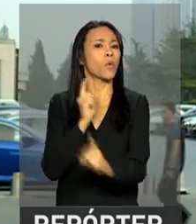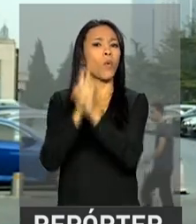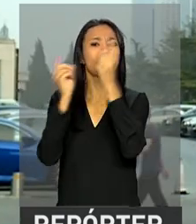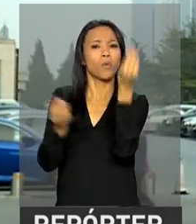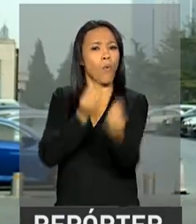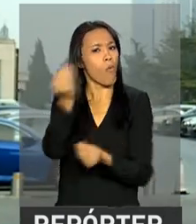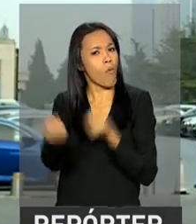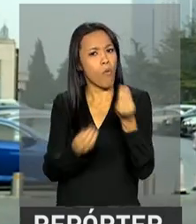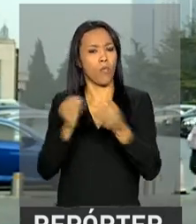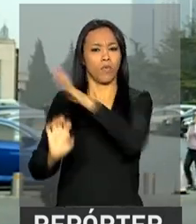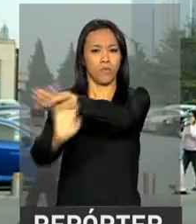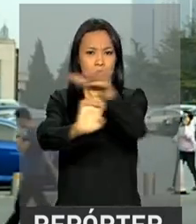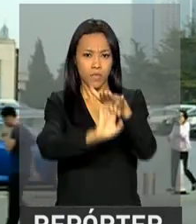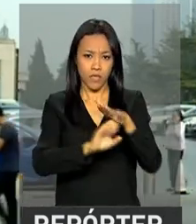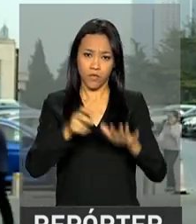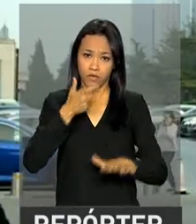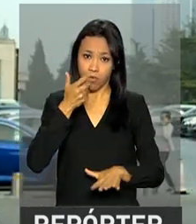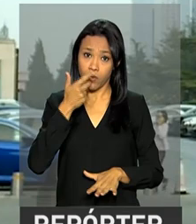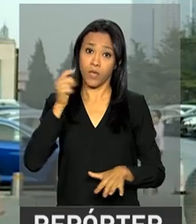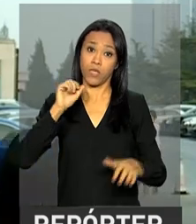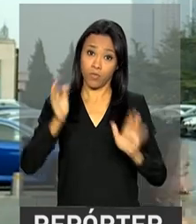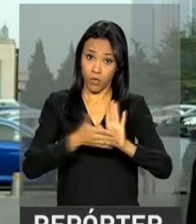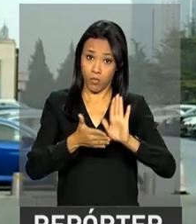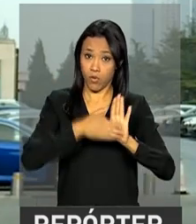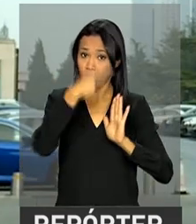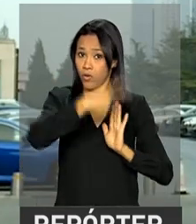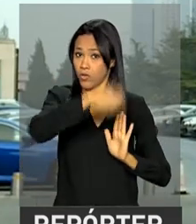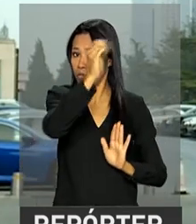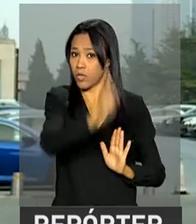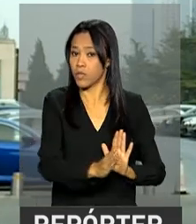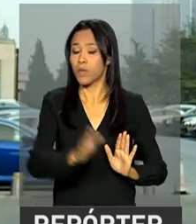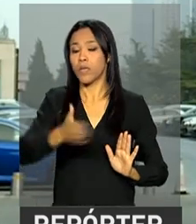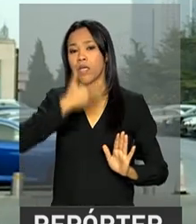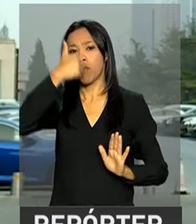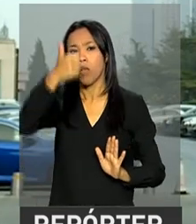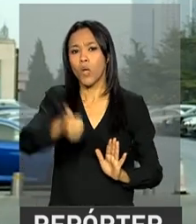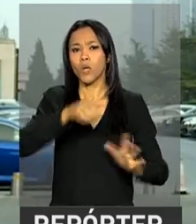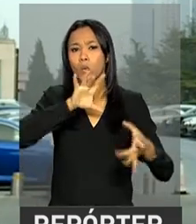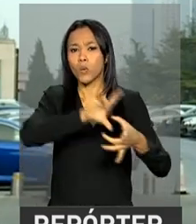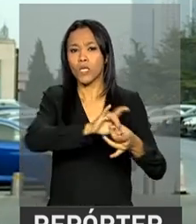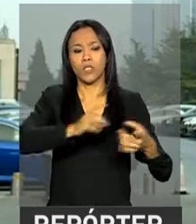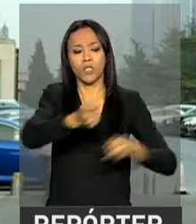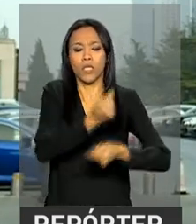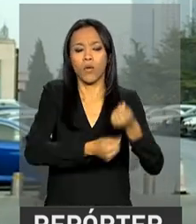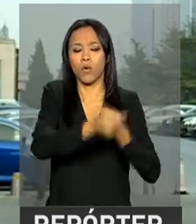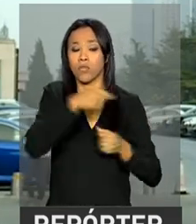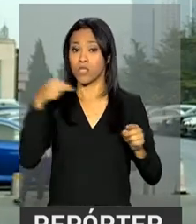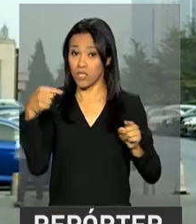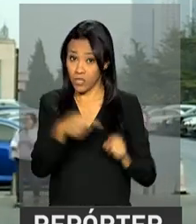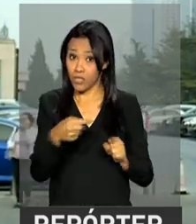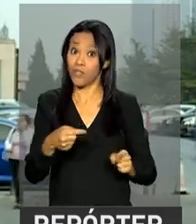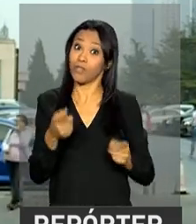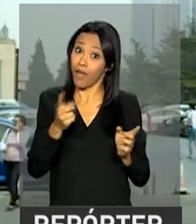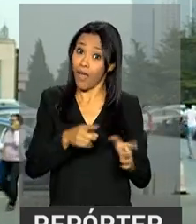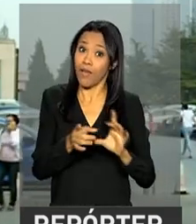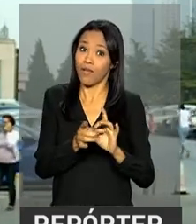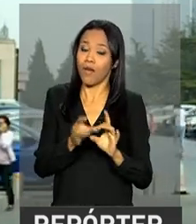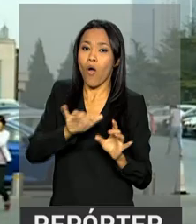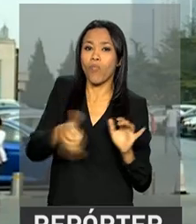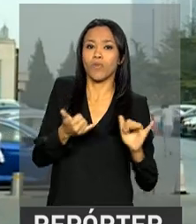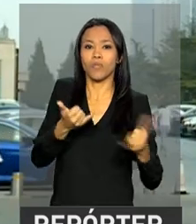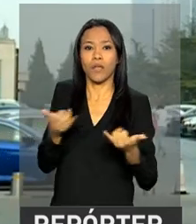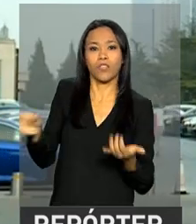e disse que as reformas em curso no Brasil e a melhora no ambiente de negócios favorecem a chegada de